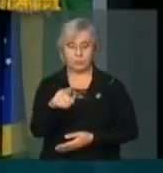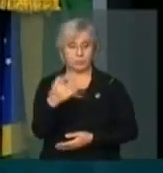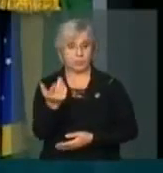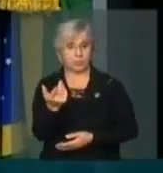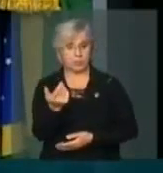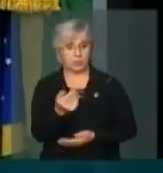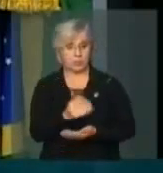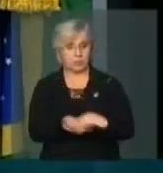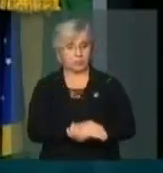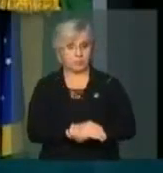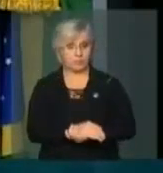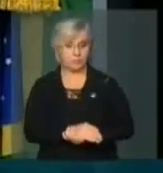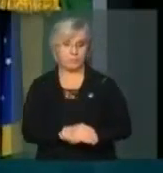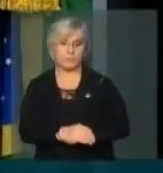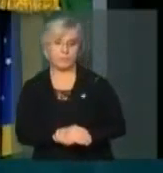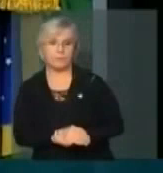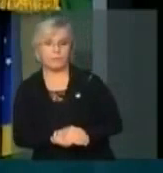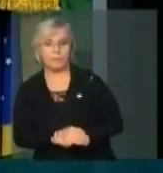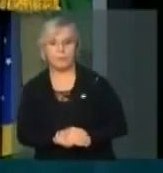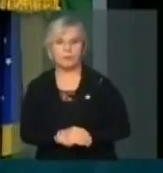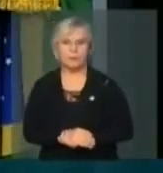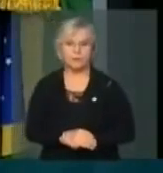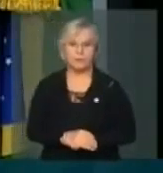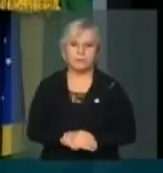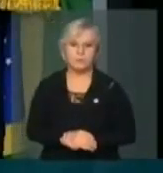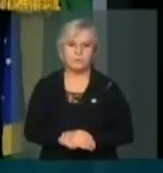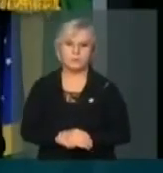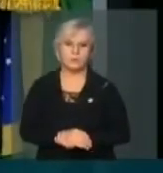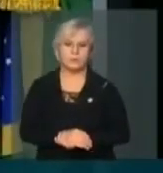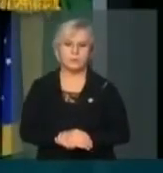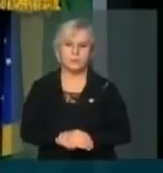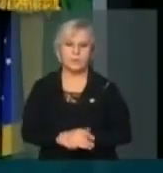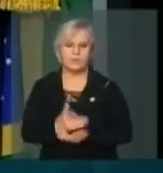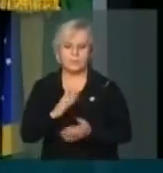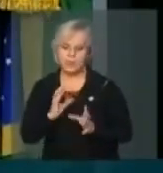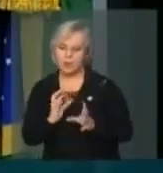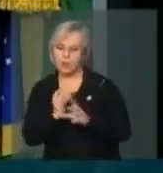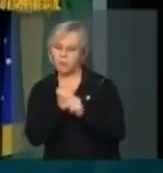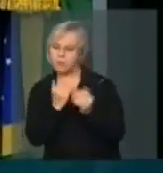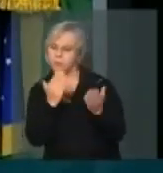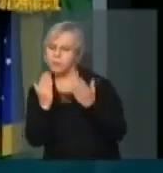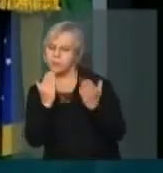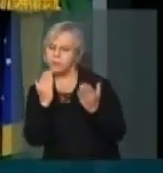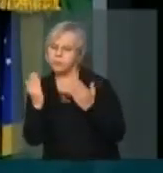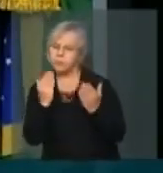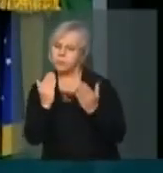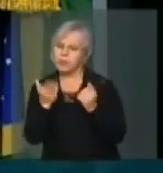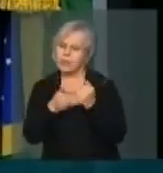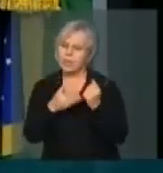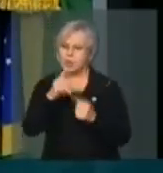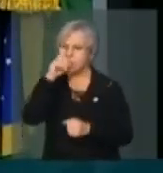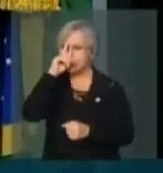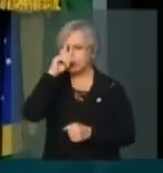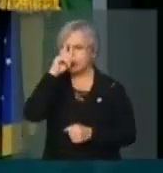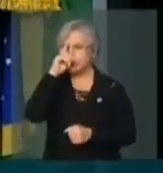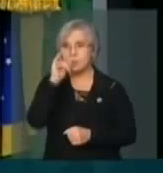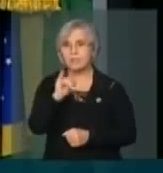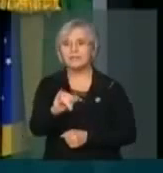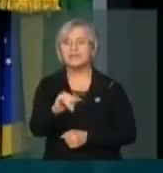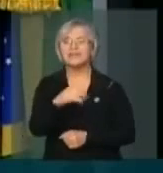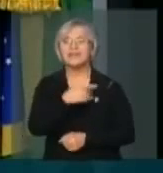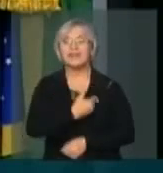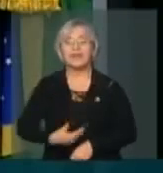Abertas fez um levantamento das despesas básicas, no dia a dia. Vamos ver como se o governo fosse uma família. Como é que o governo